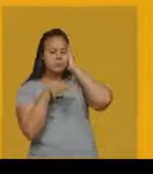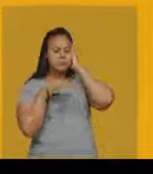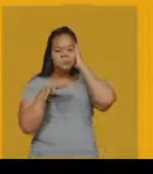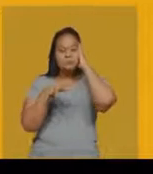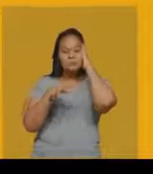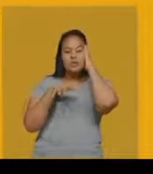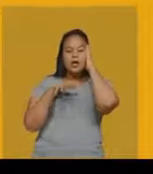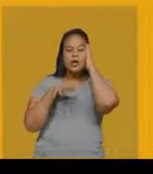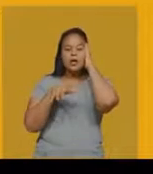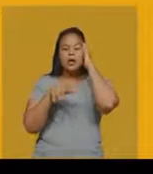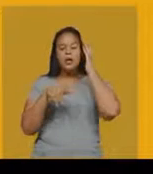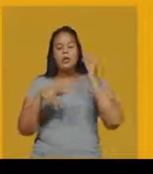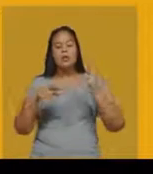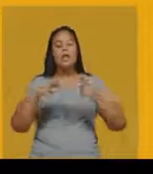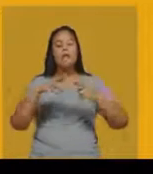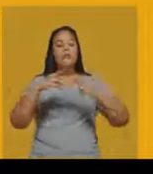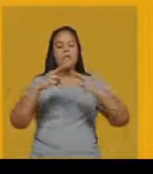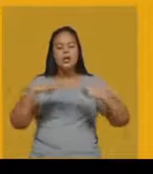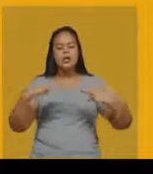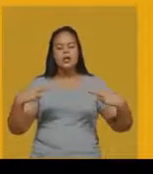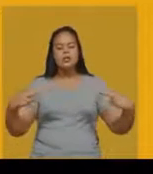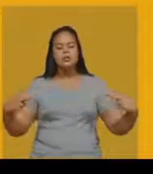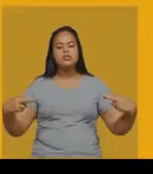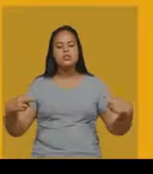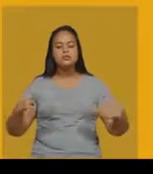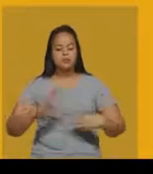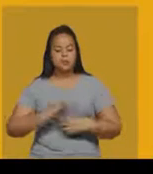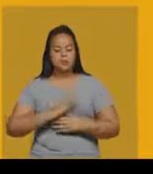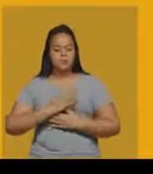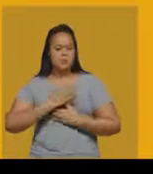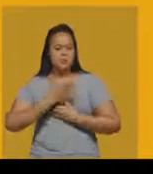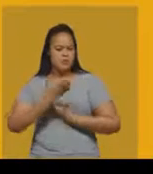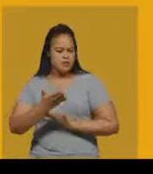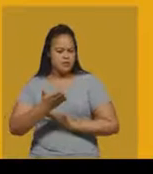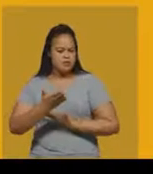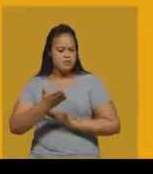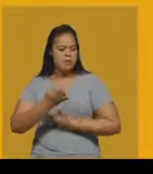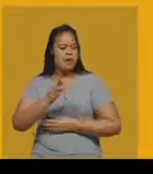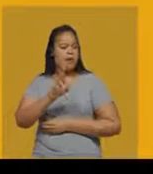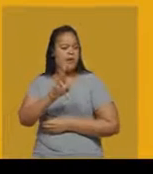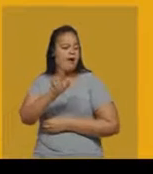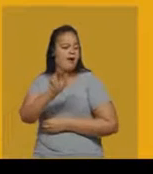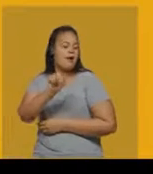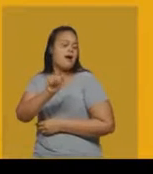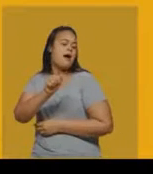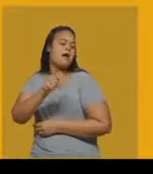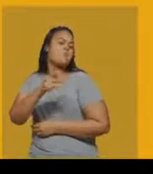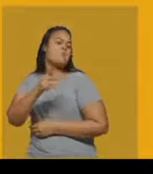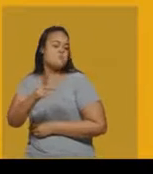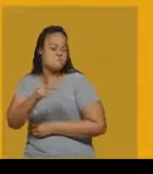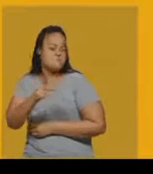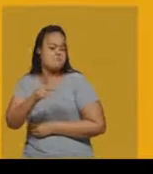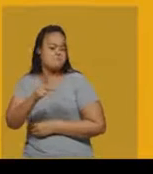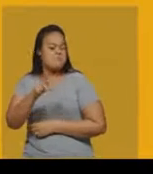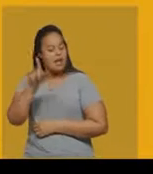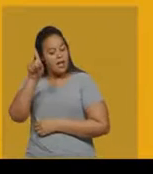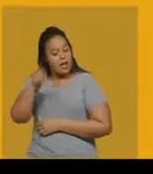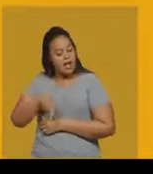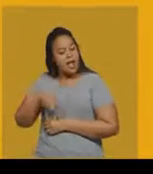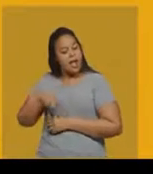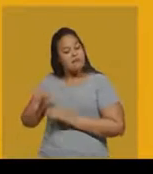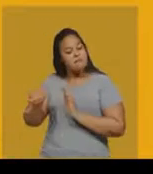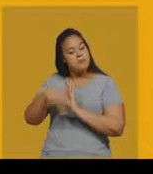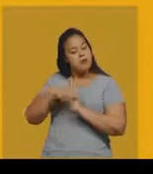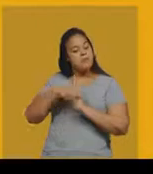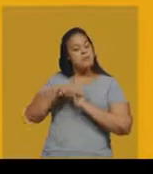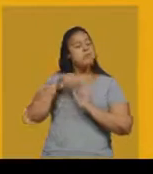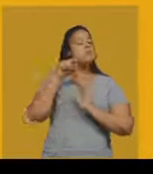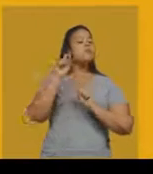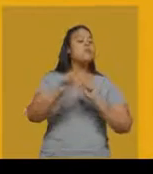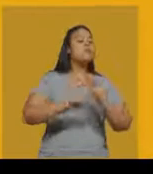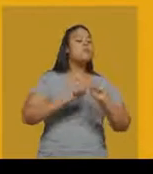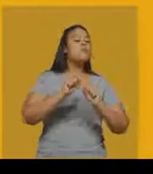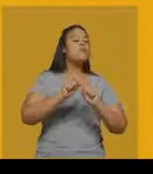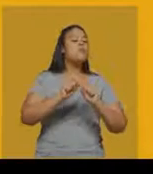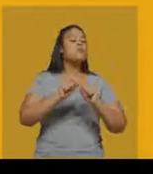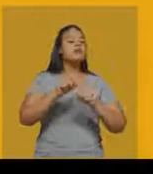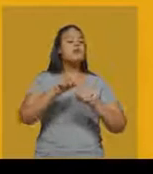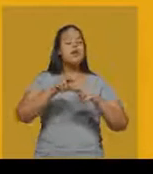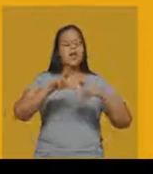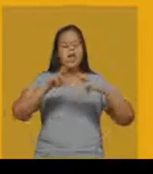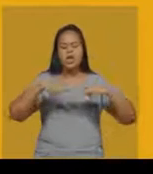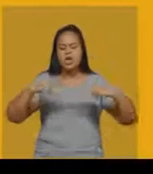inglês, essa sigla, né? R-A-P. Este estilo é assim denominado porque mescla um